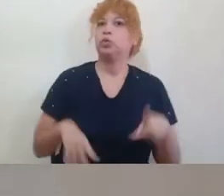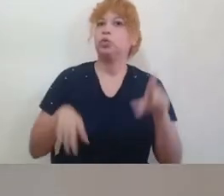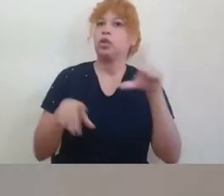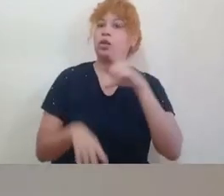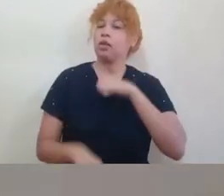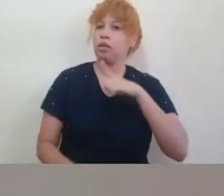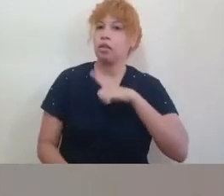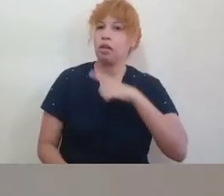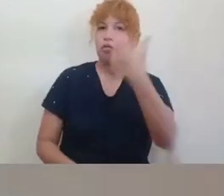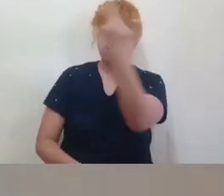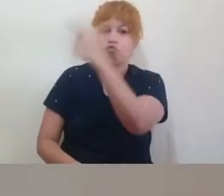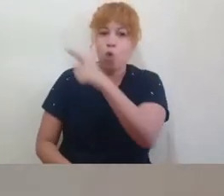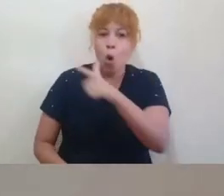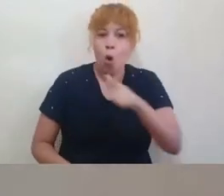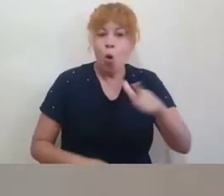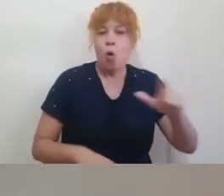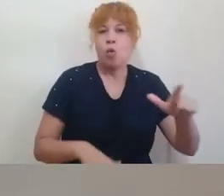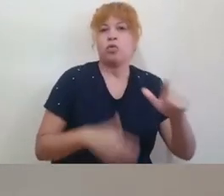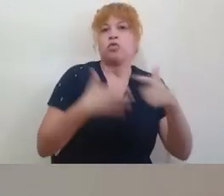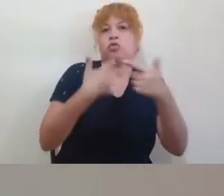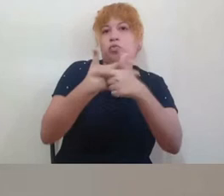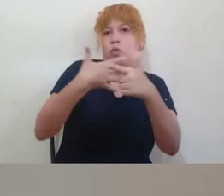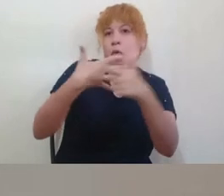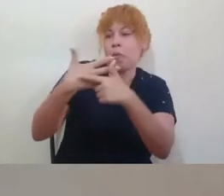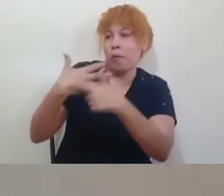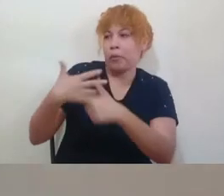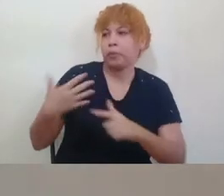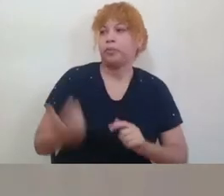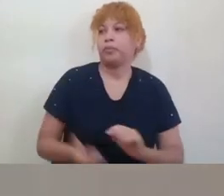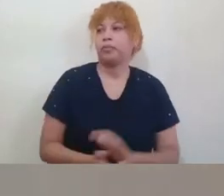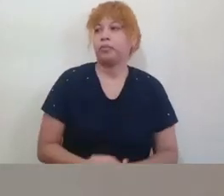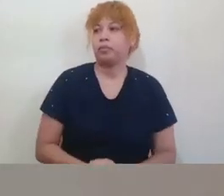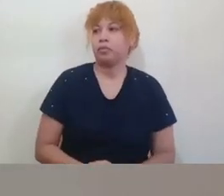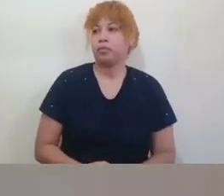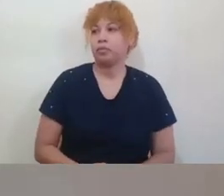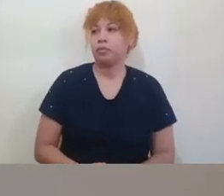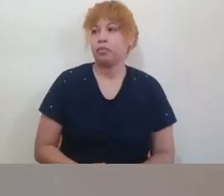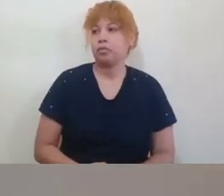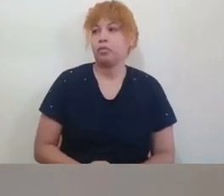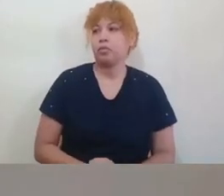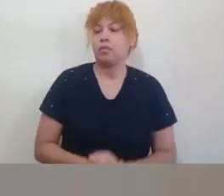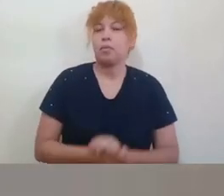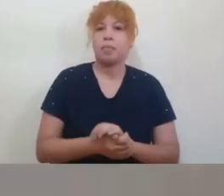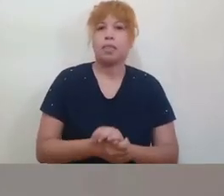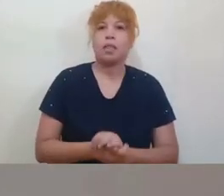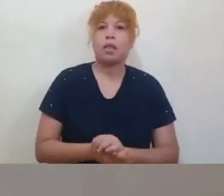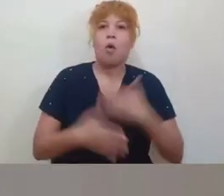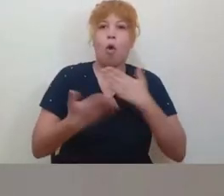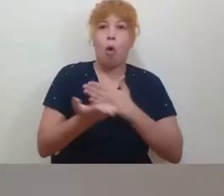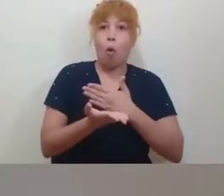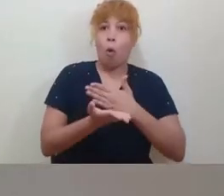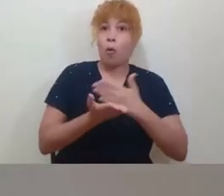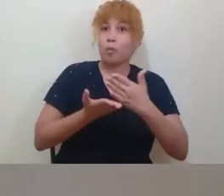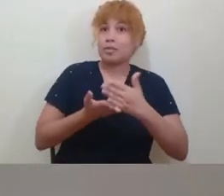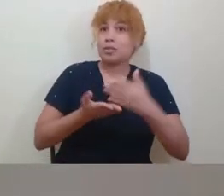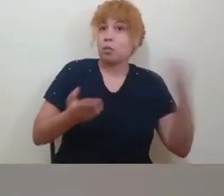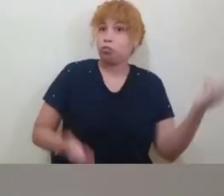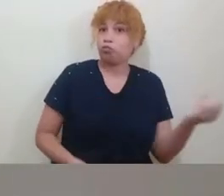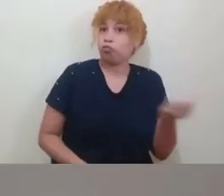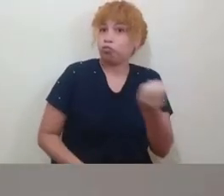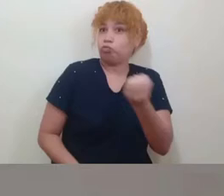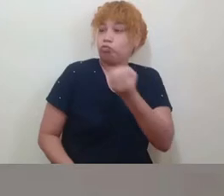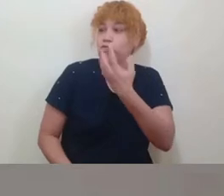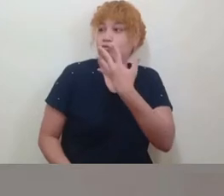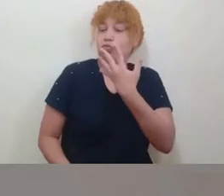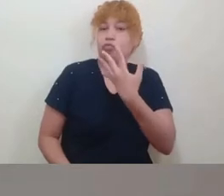lutarei por minha justa realização profissional, porém preservando, acima de tudo, a minha